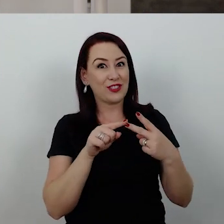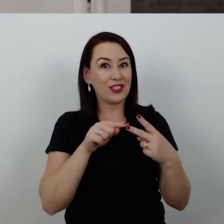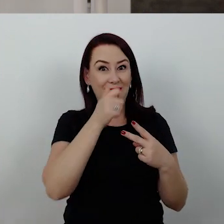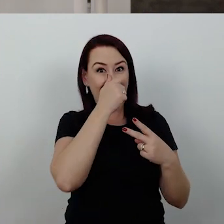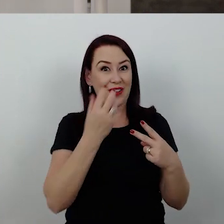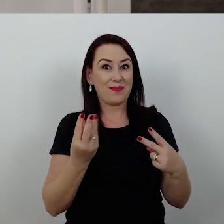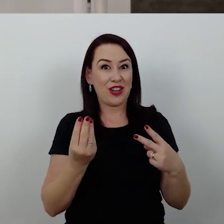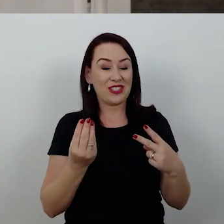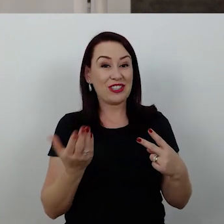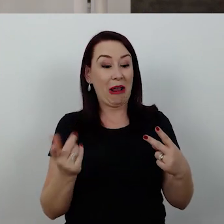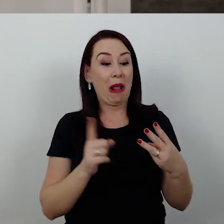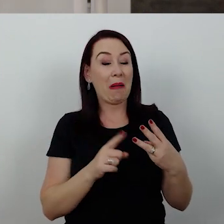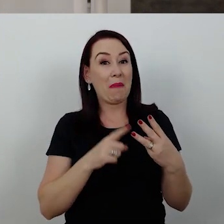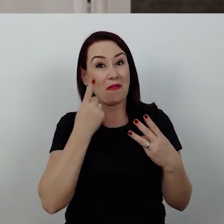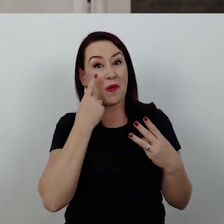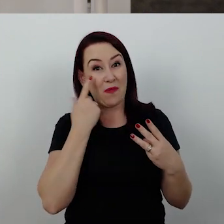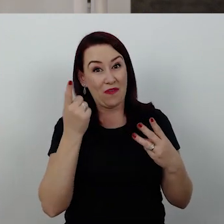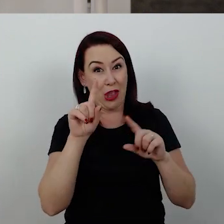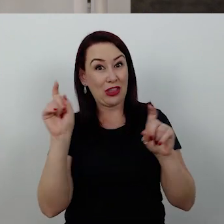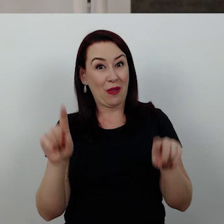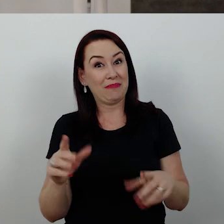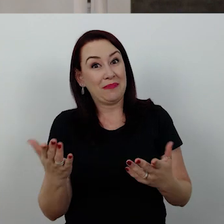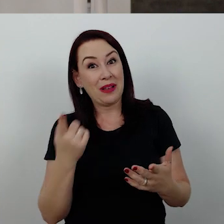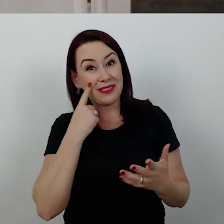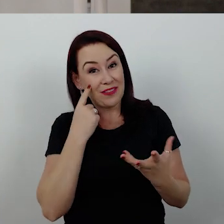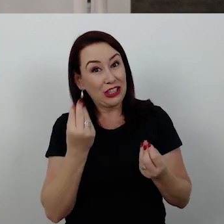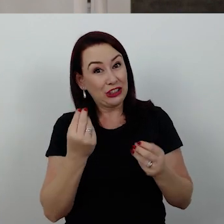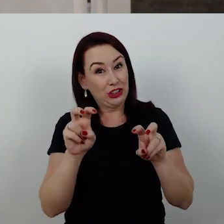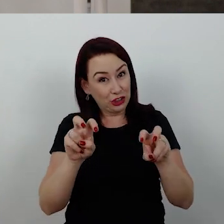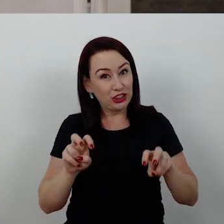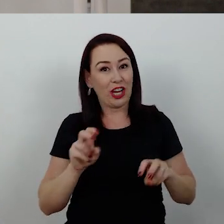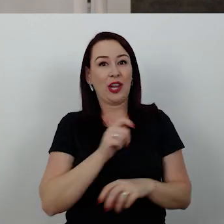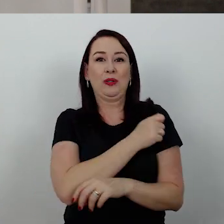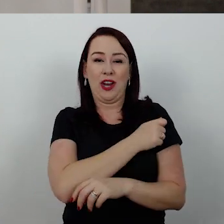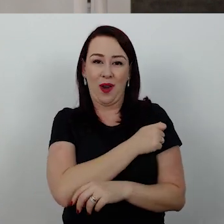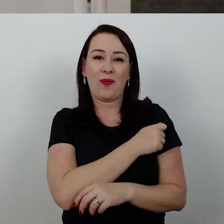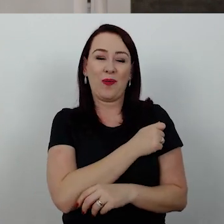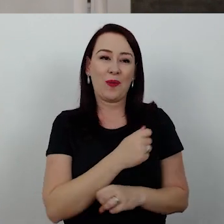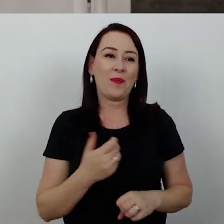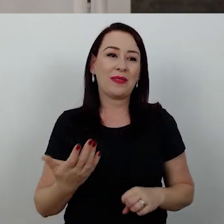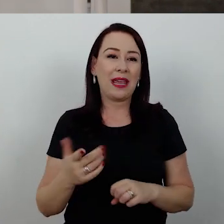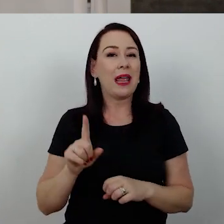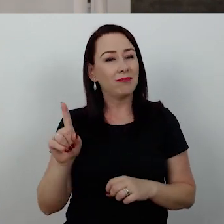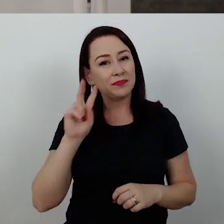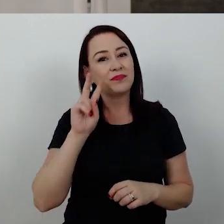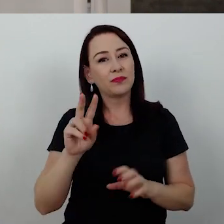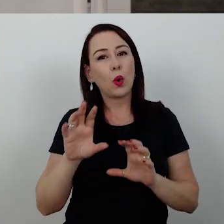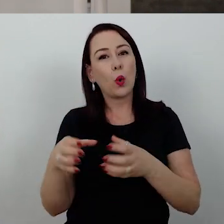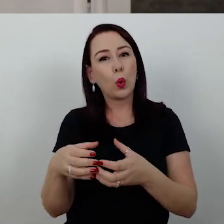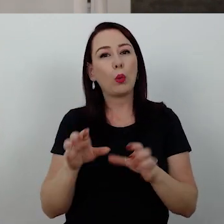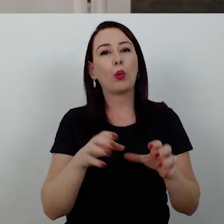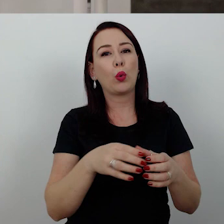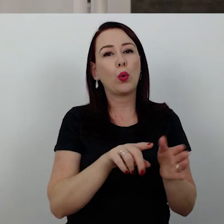estava mais cheio. E aí vamos ver agora, mas eu espero que esteja um pouco mais ainda. E, enfim, eu vejo pessoas também em grupo